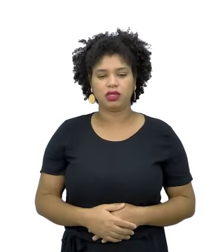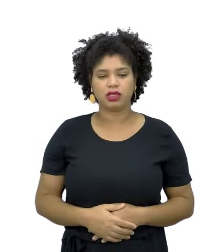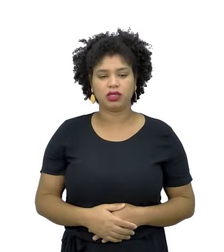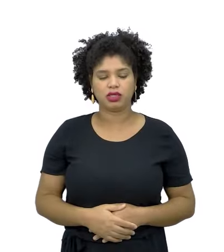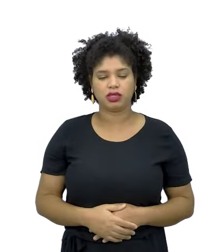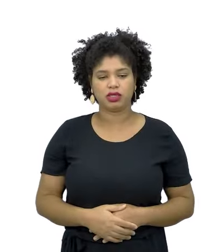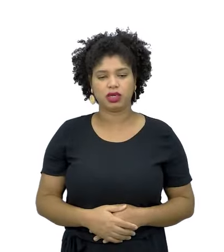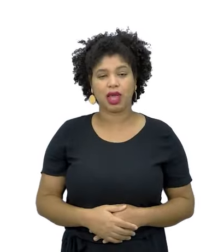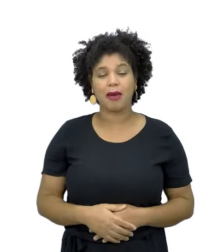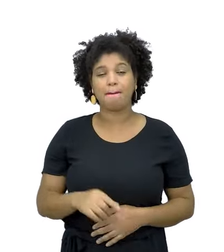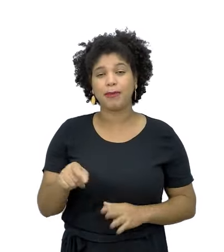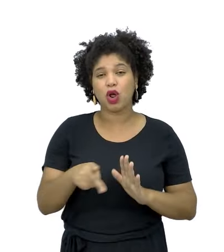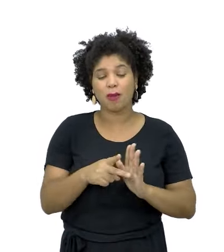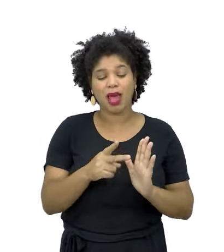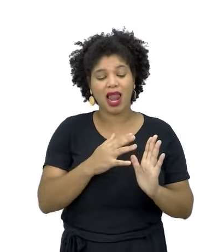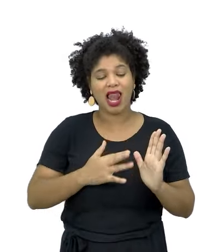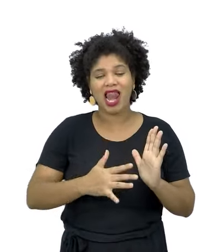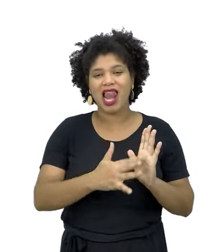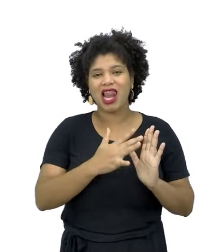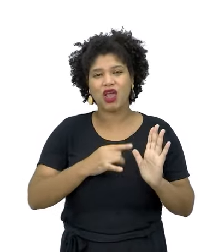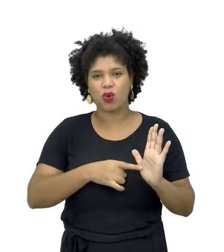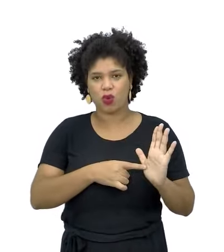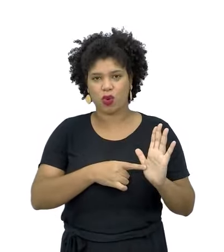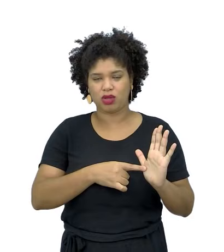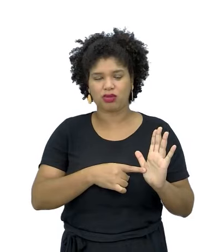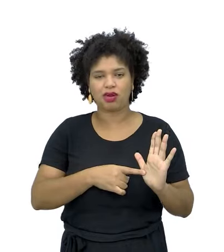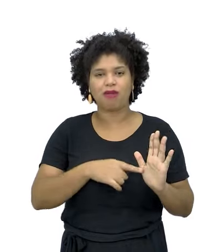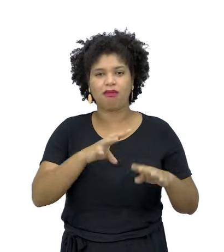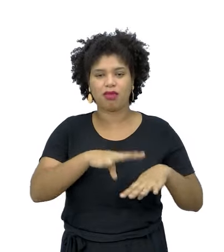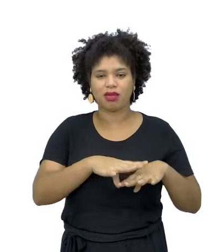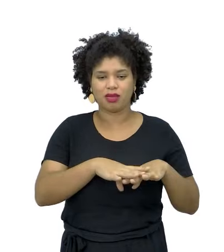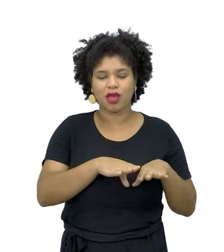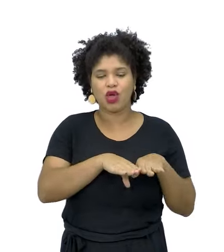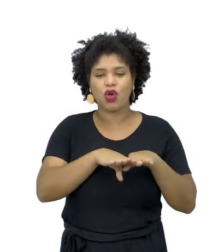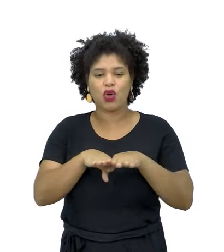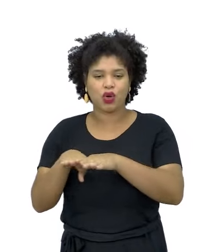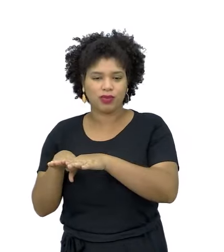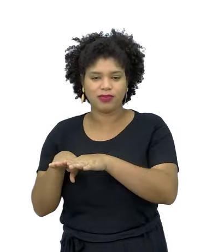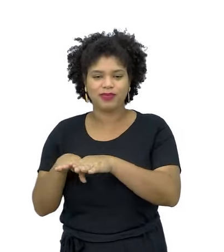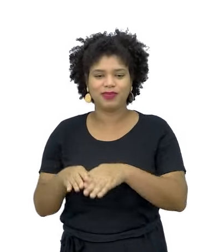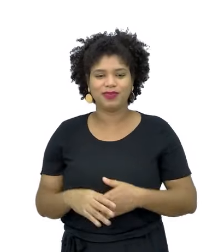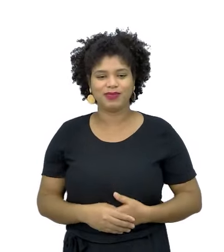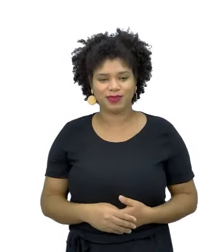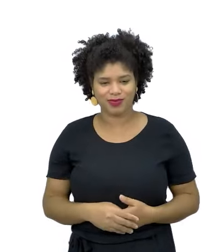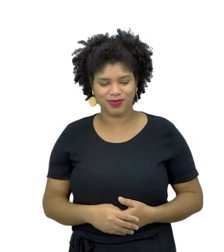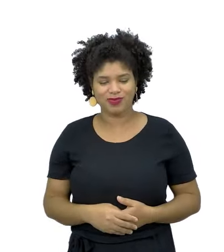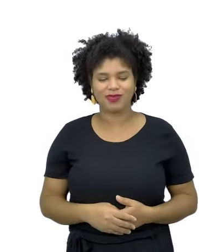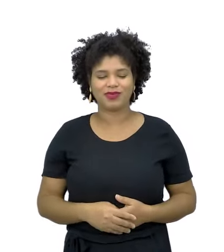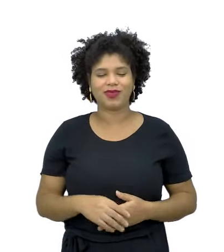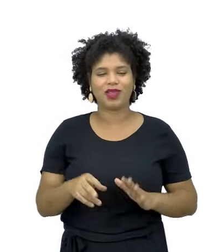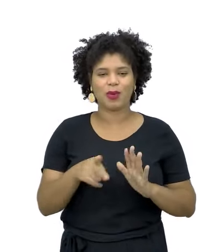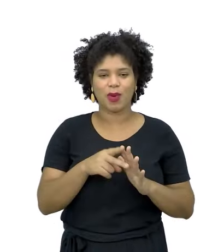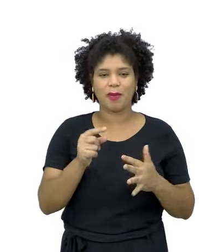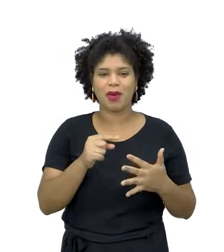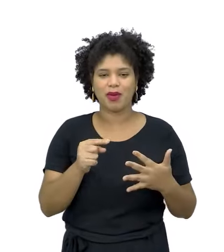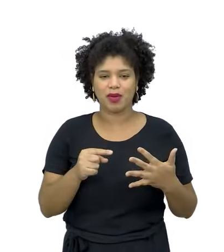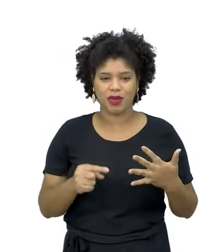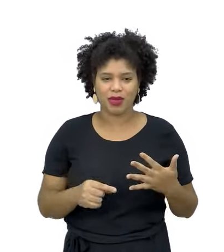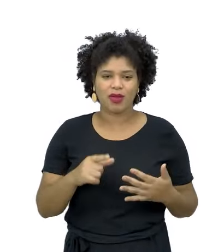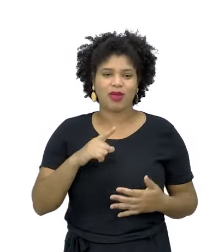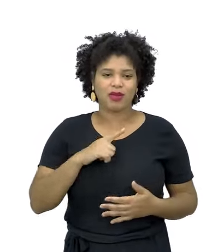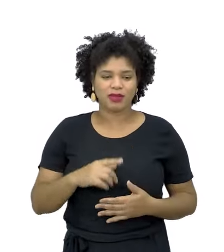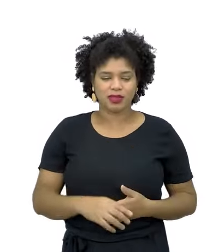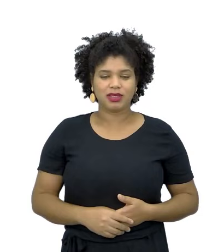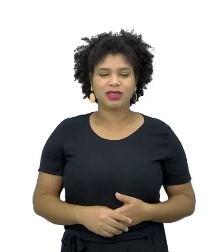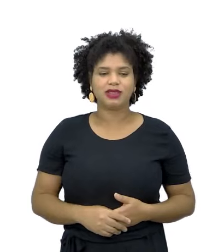Analisando a linguagem matemática, padronizando os conceitos, princípios e procedimentos aí,